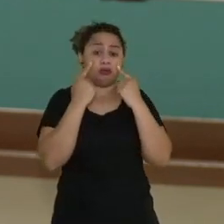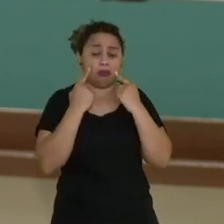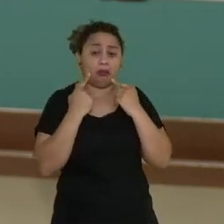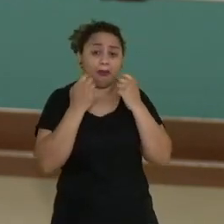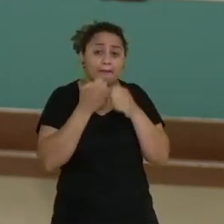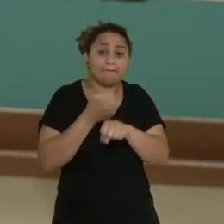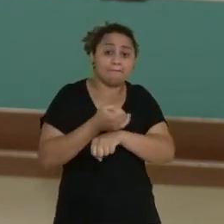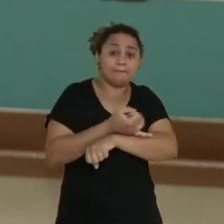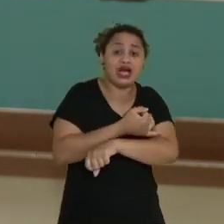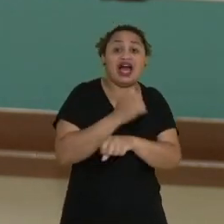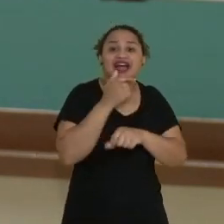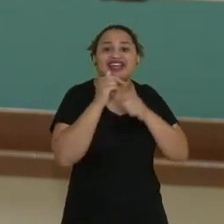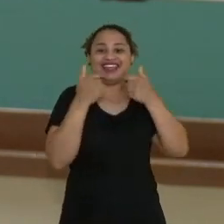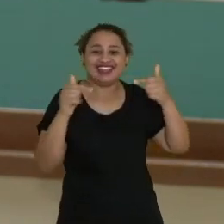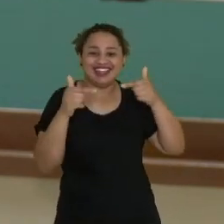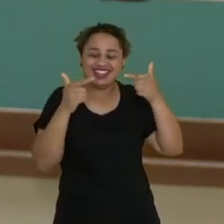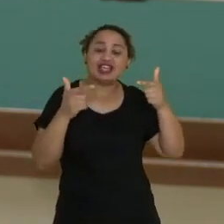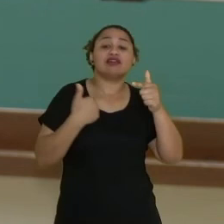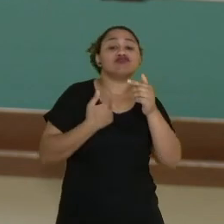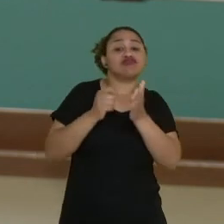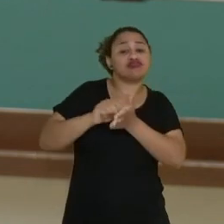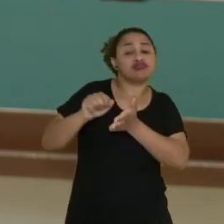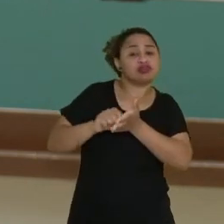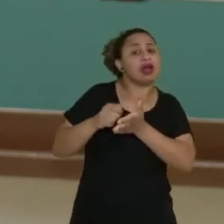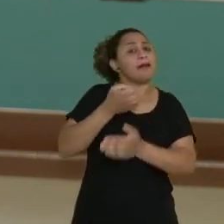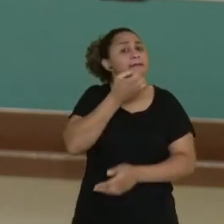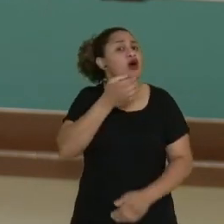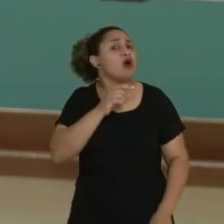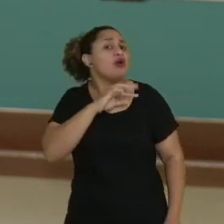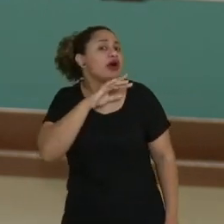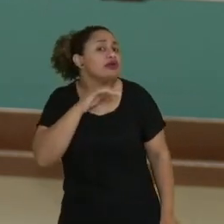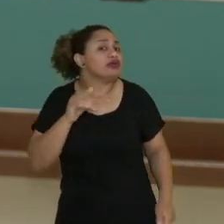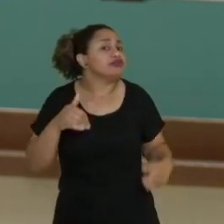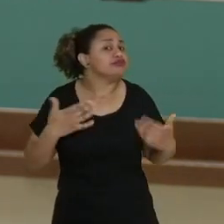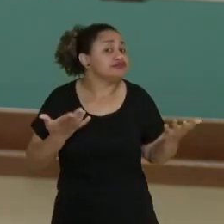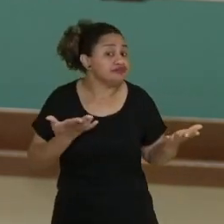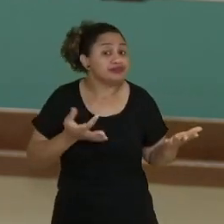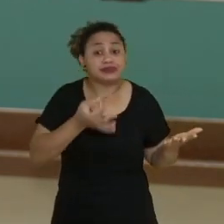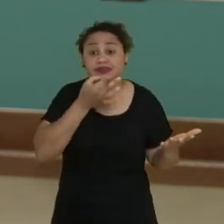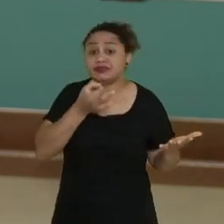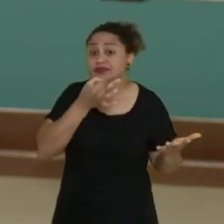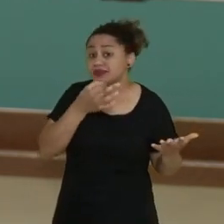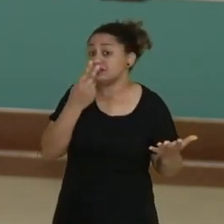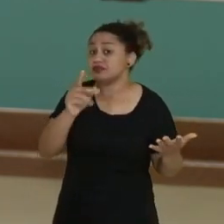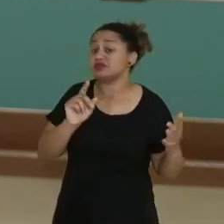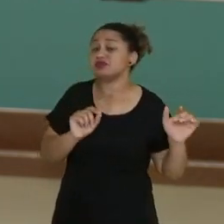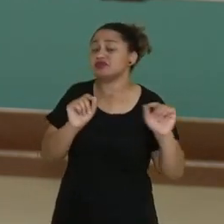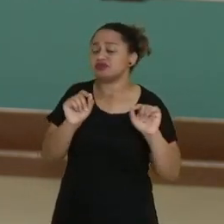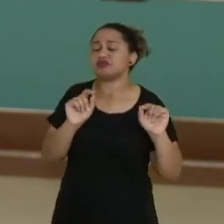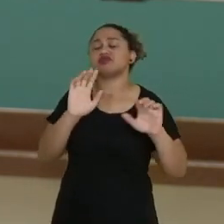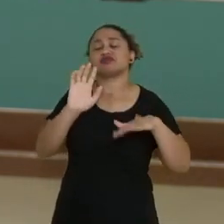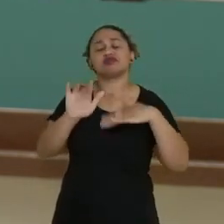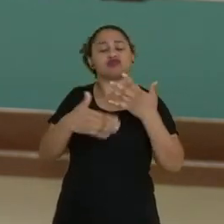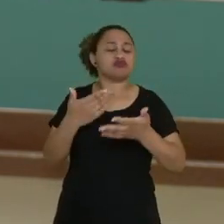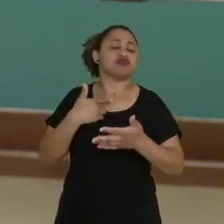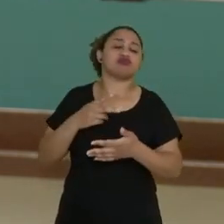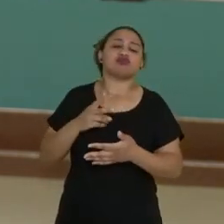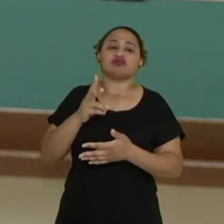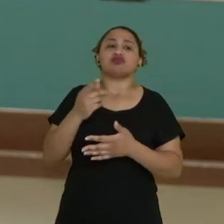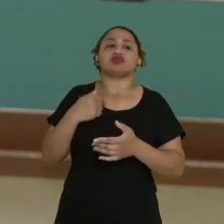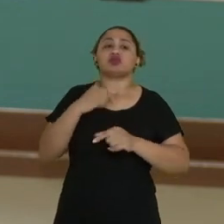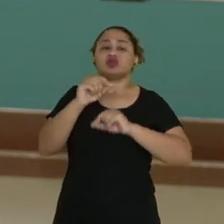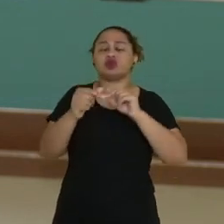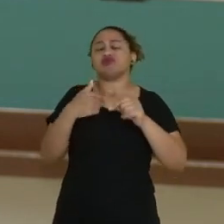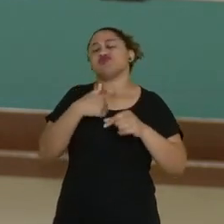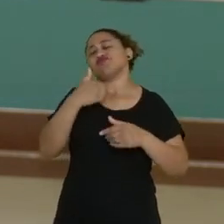produzir. Isso é positivo ou é negativo? O que você acha? E aí ela continua dizendo: